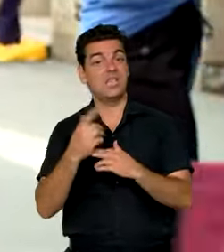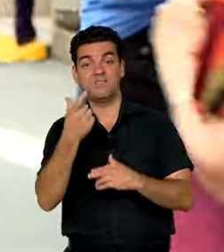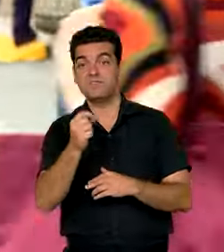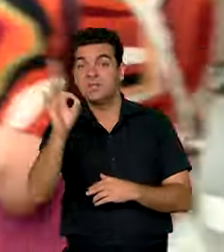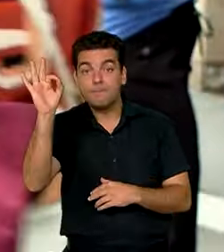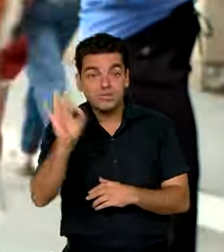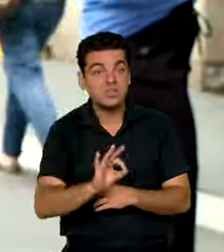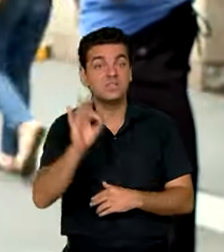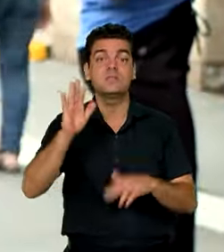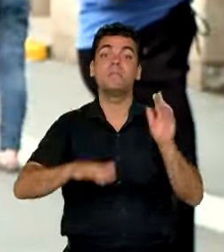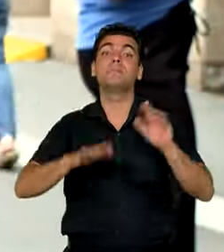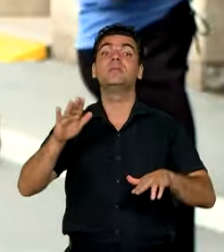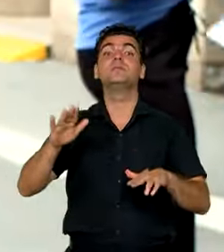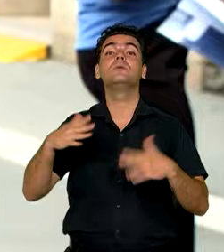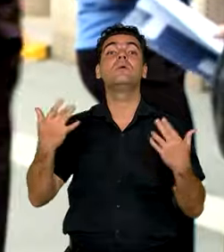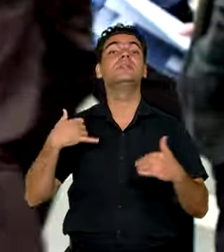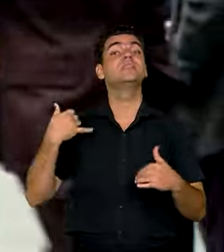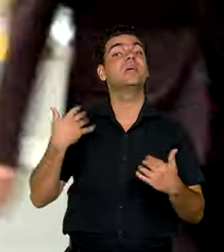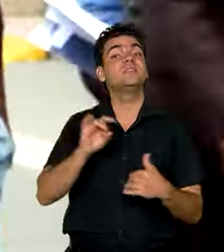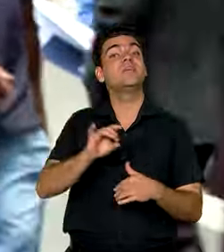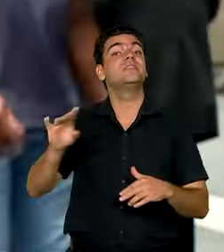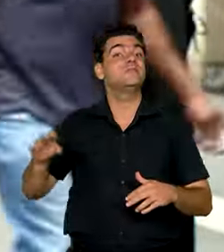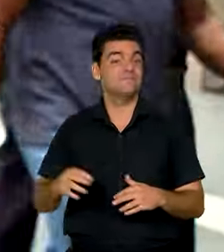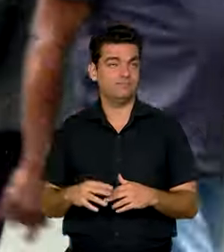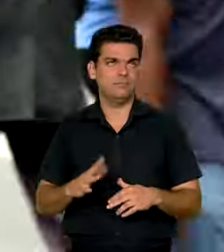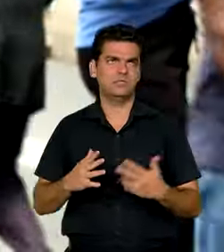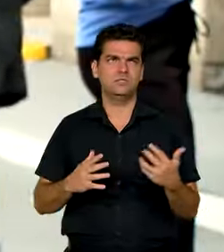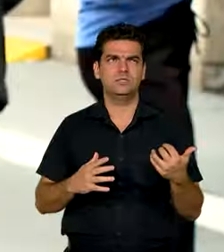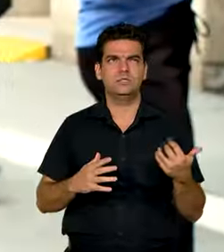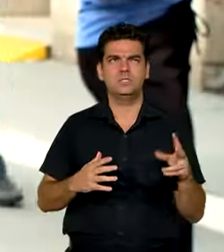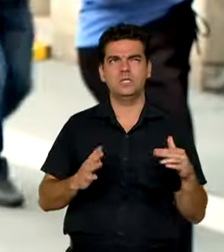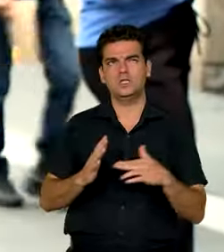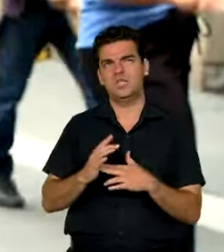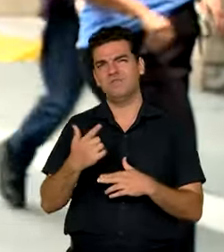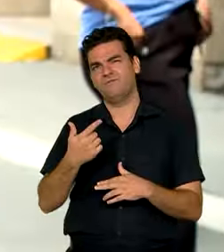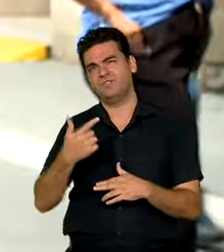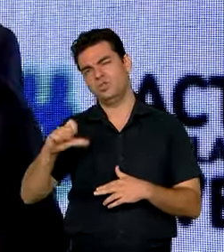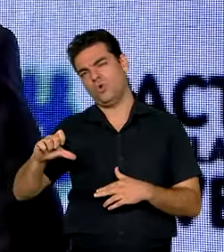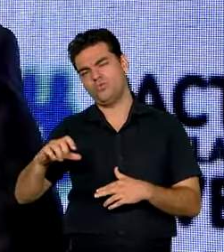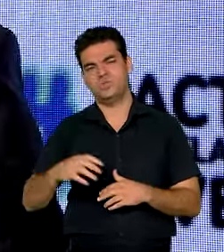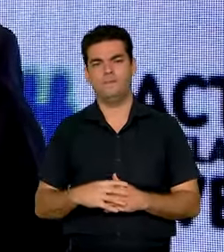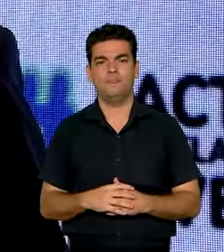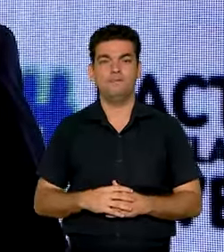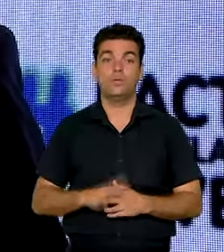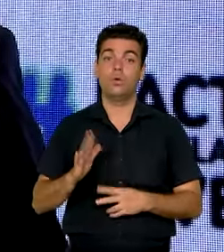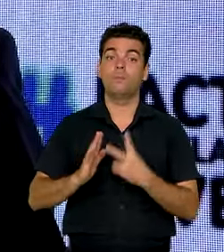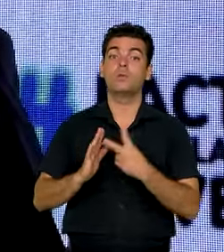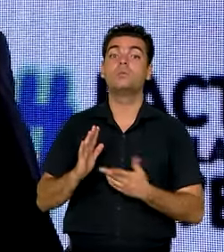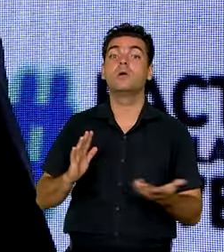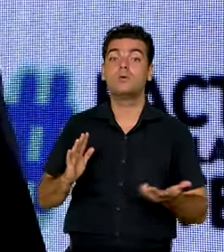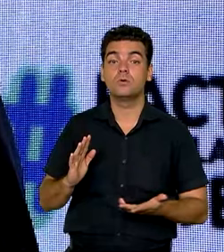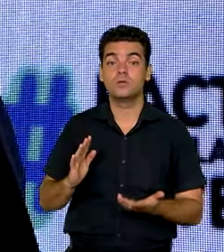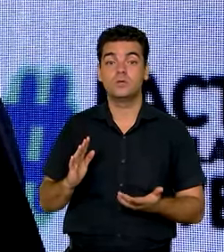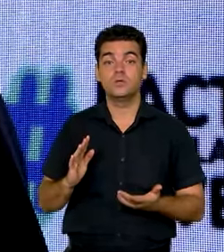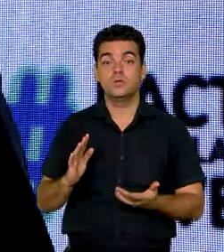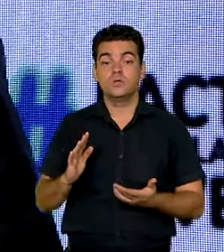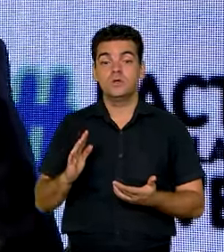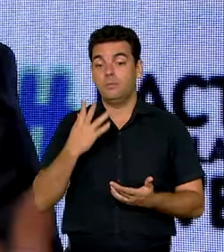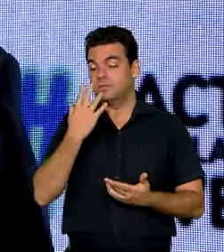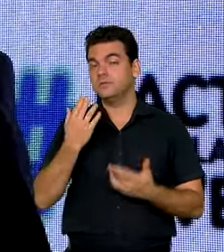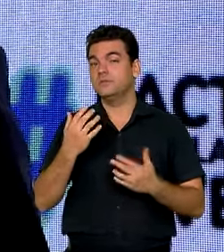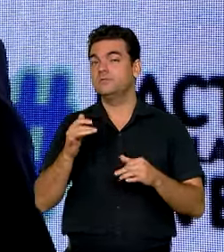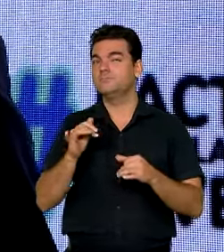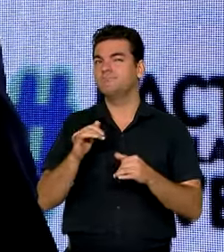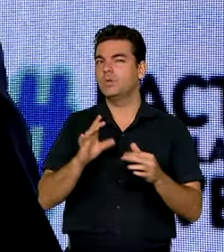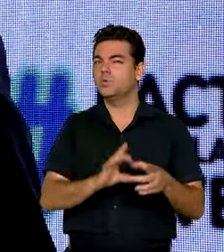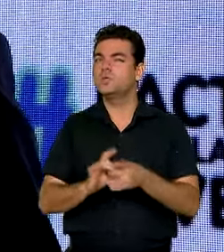20%, dependendo da faixa etária, de 15 a 29 anos. Esse programa ele vem criar uma ponte entre